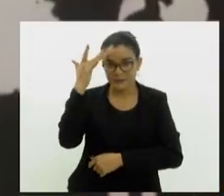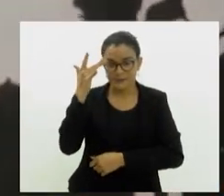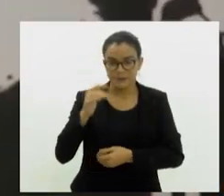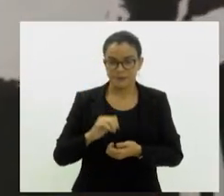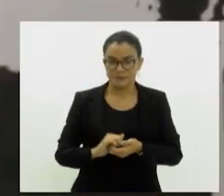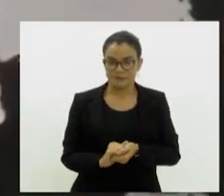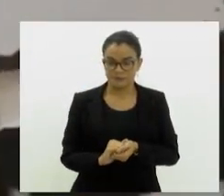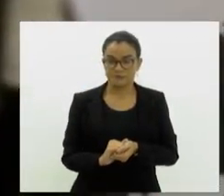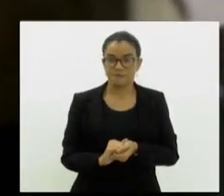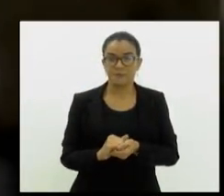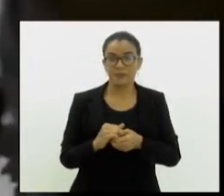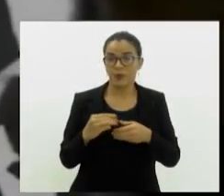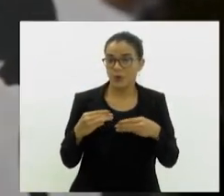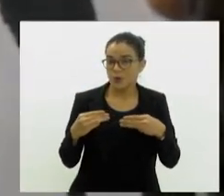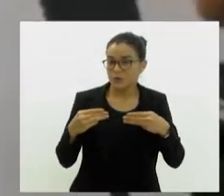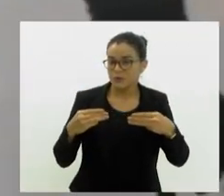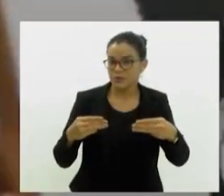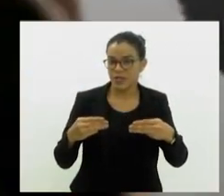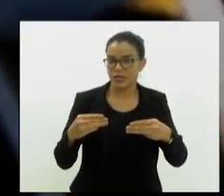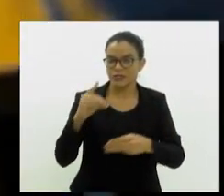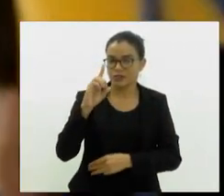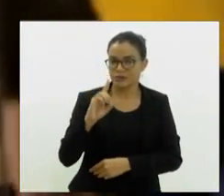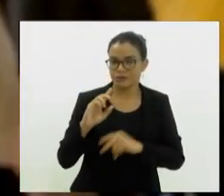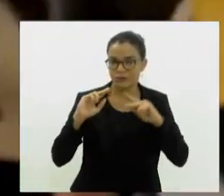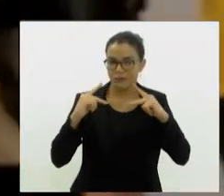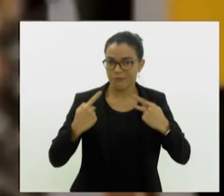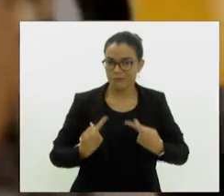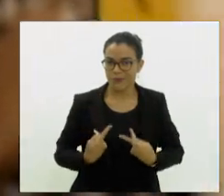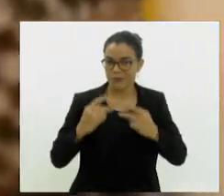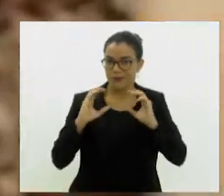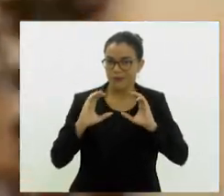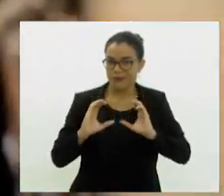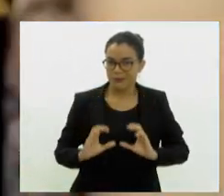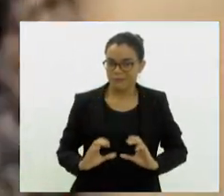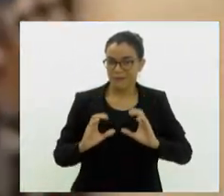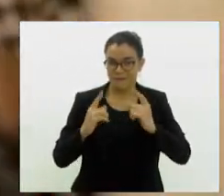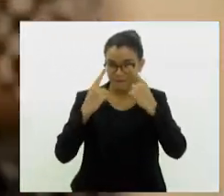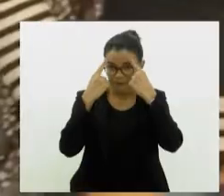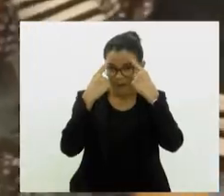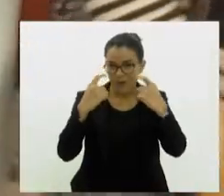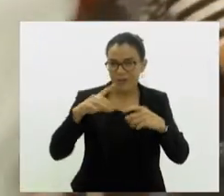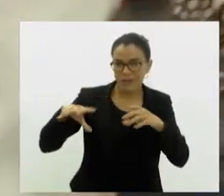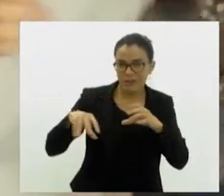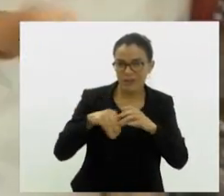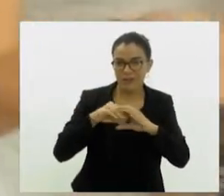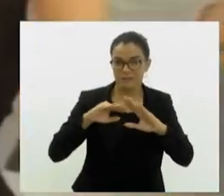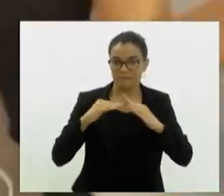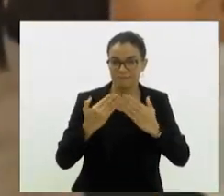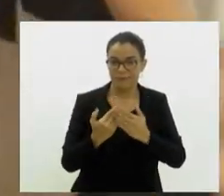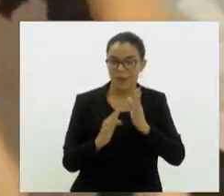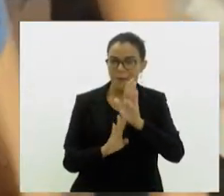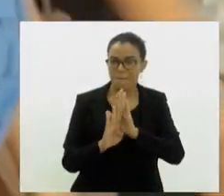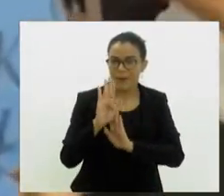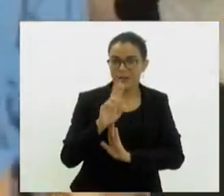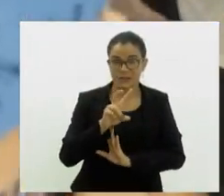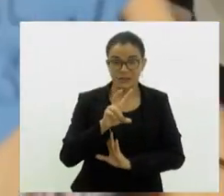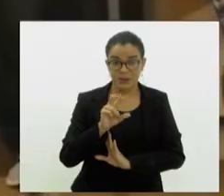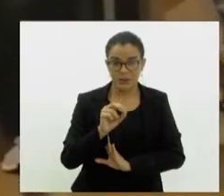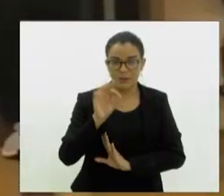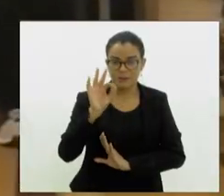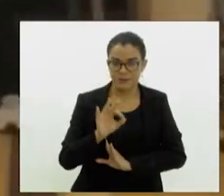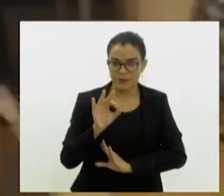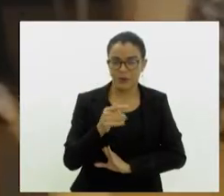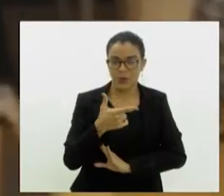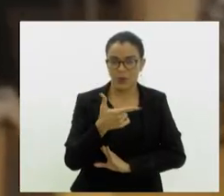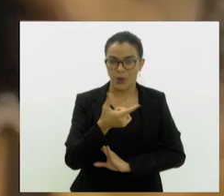De acordo com o Ministério dos Direitos Humanos e da Cidadania, os casos envolvendo violência nas escolas subiram 50% em